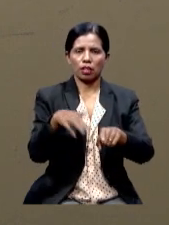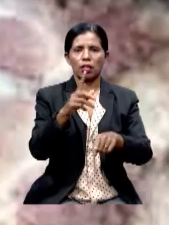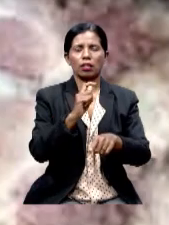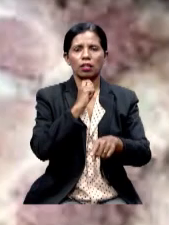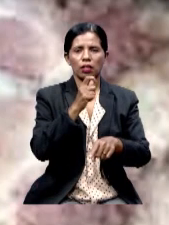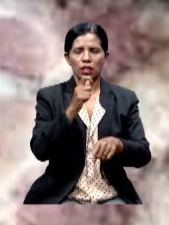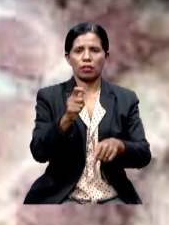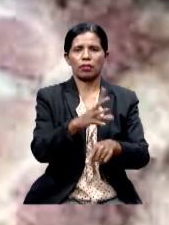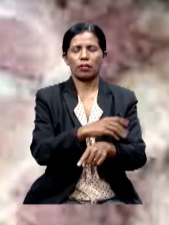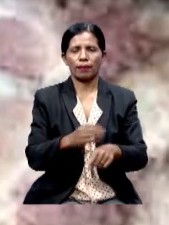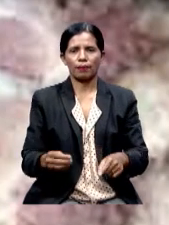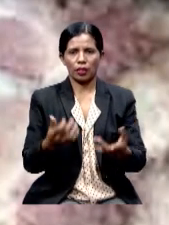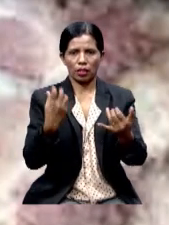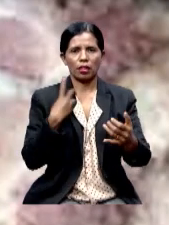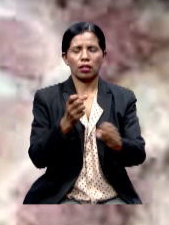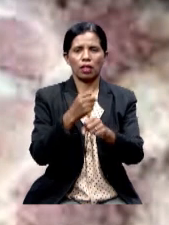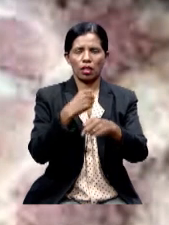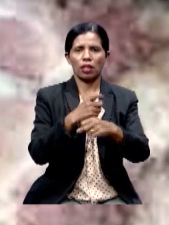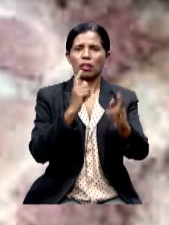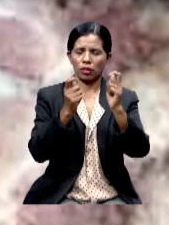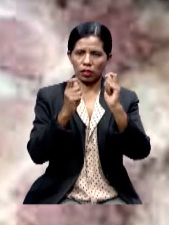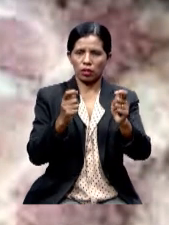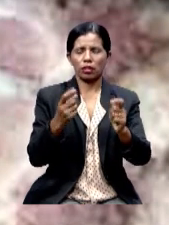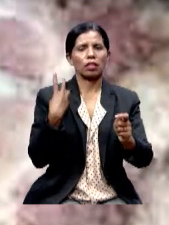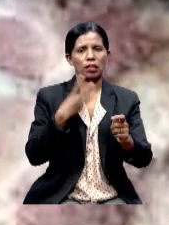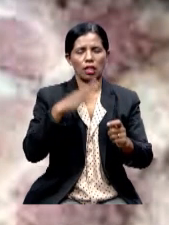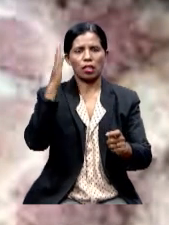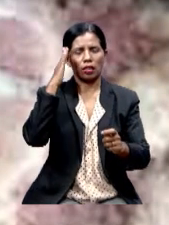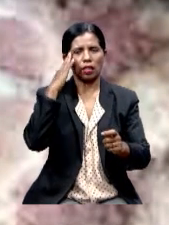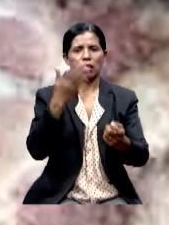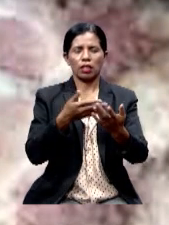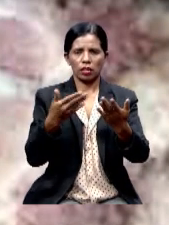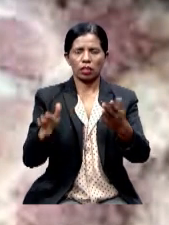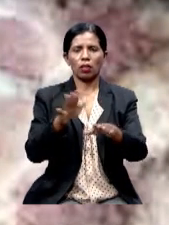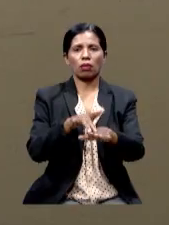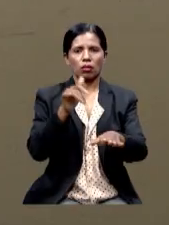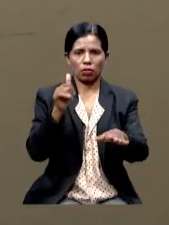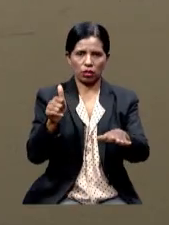tahu. E da nema que tal testi da identifica do nika da produto hirak ne contamina ho